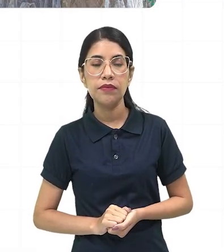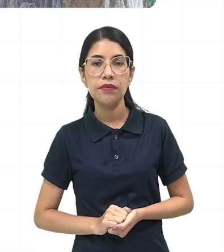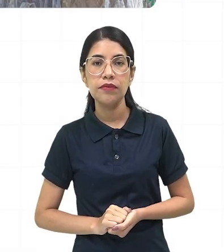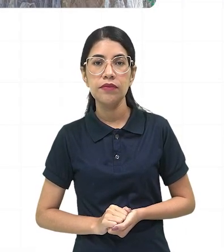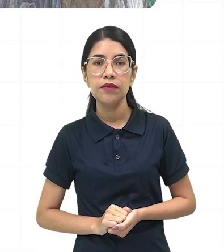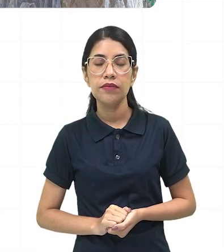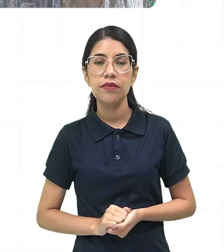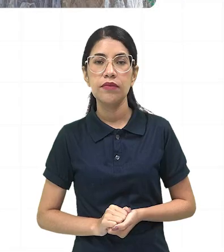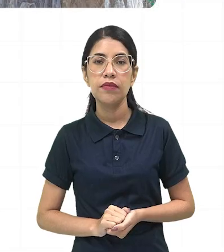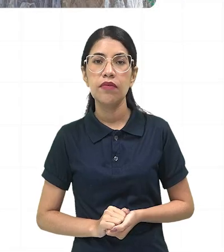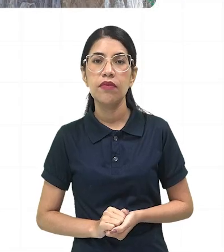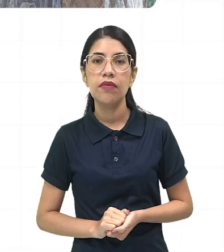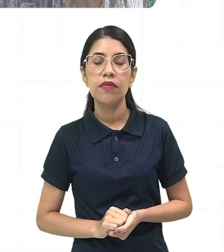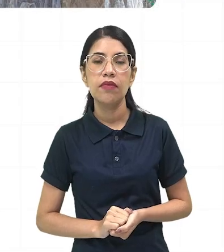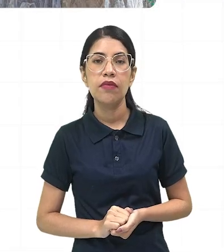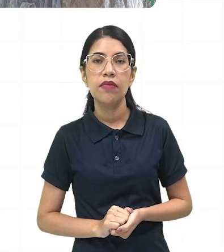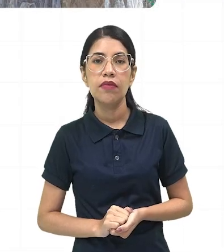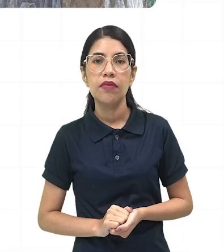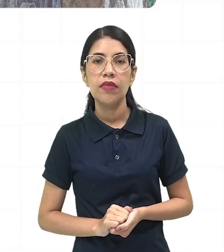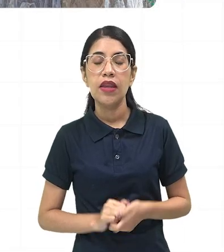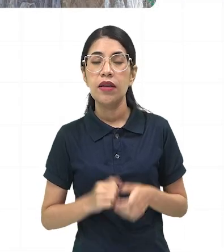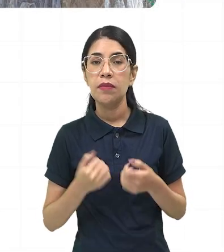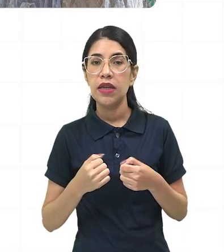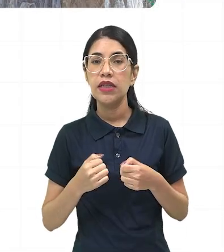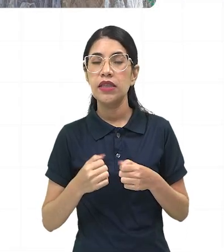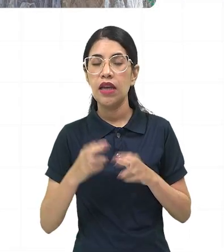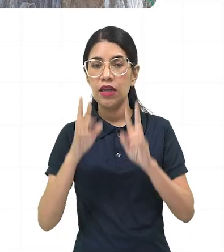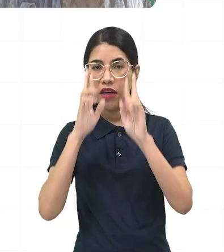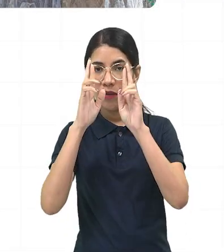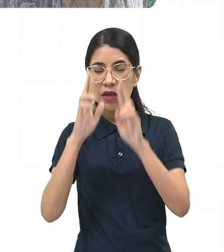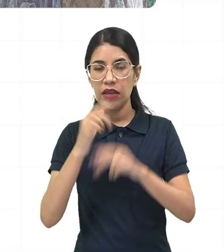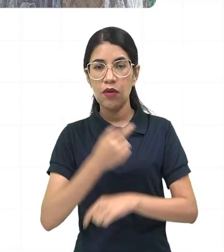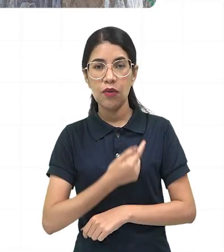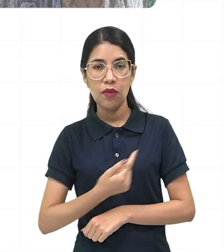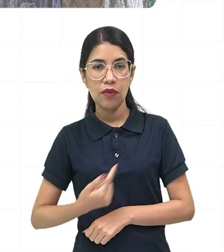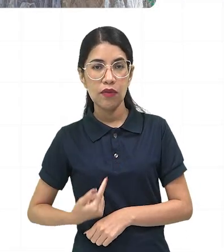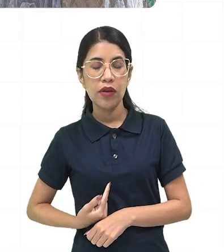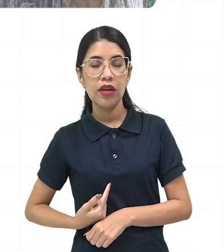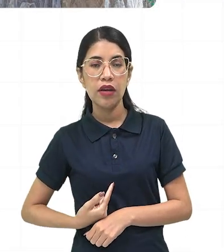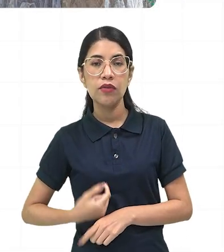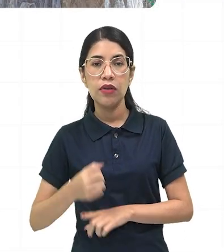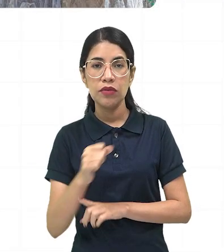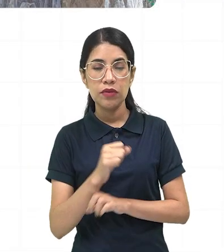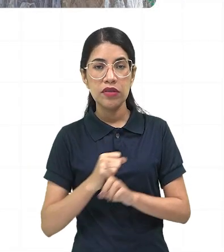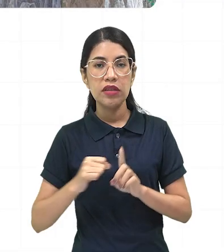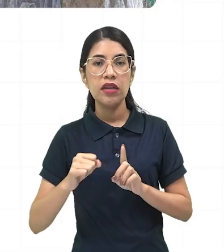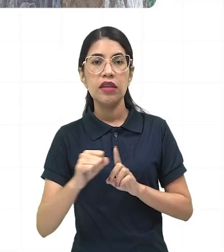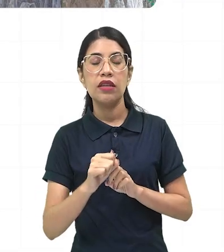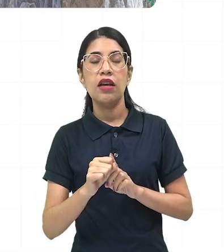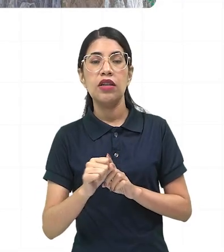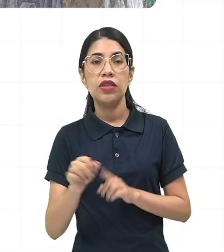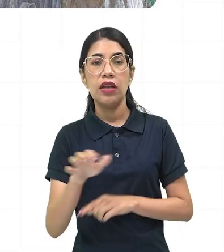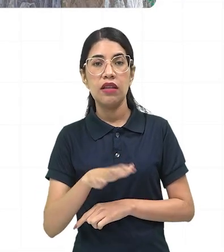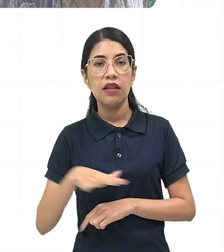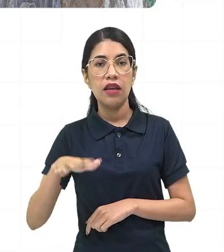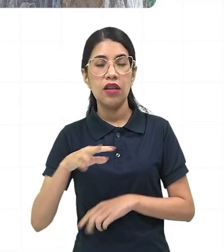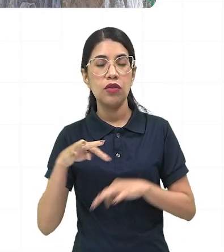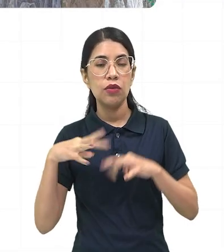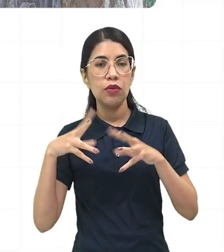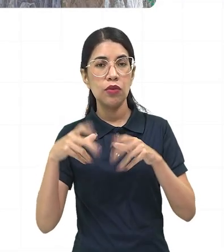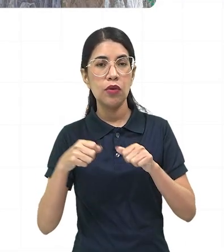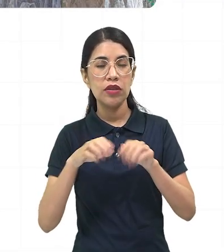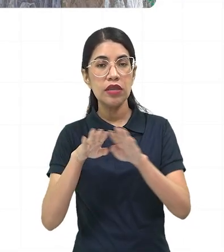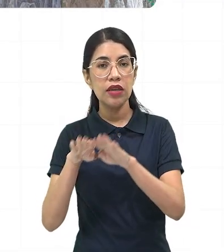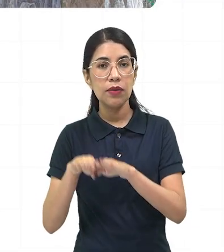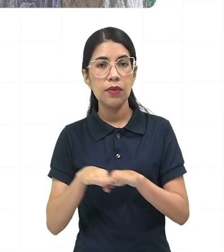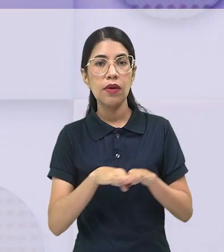Devem respeitar esse sistema de governo, essa forma de sociedade, onde todos são tratados de